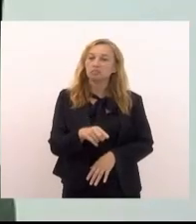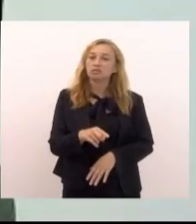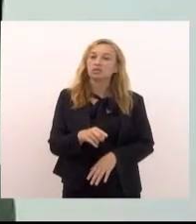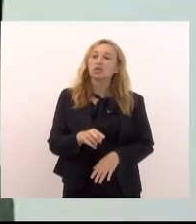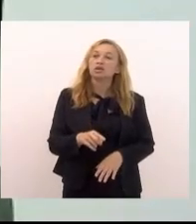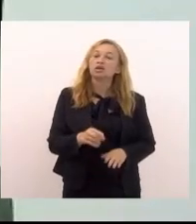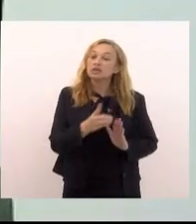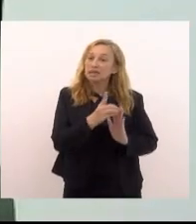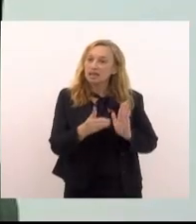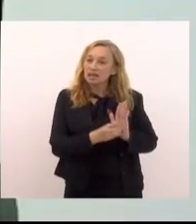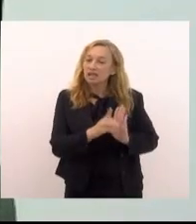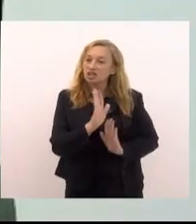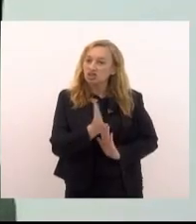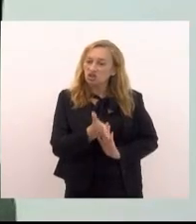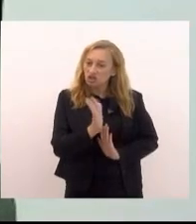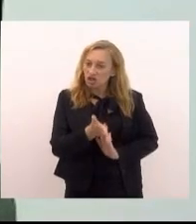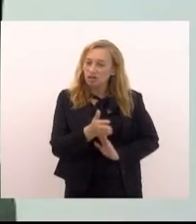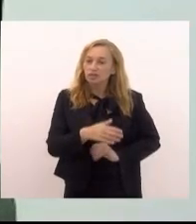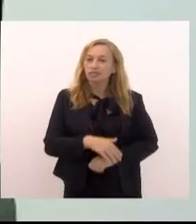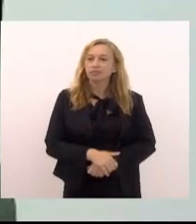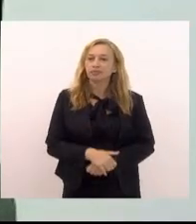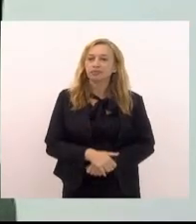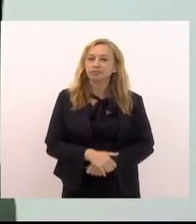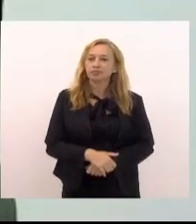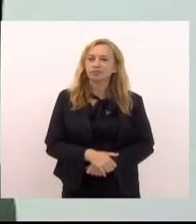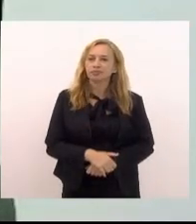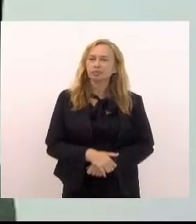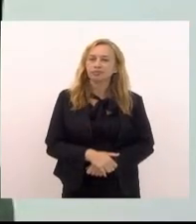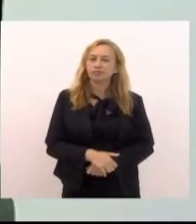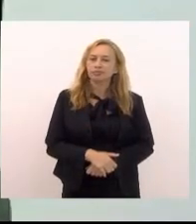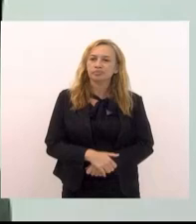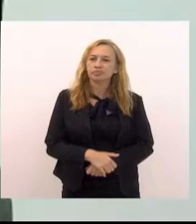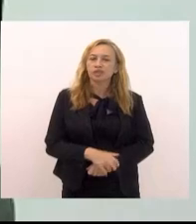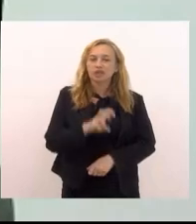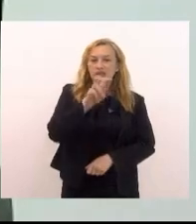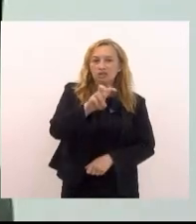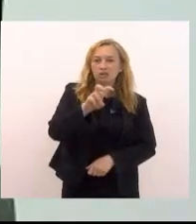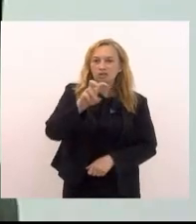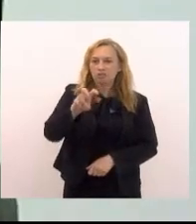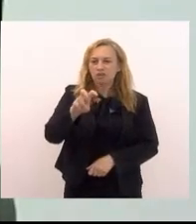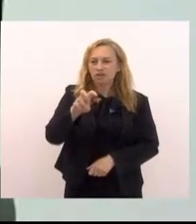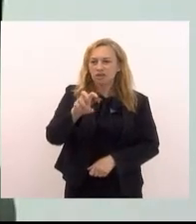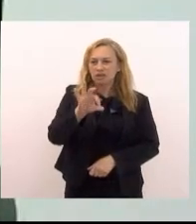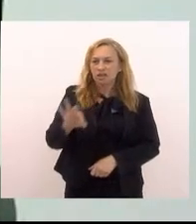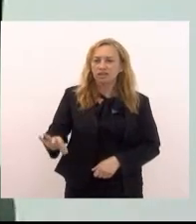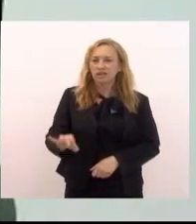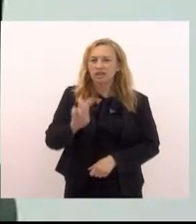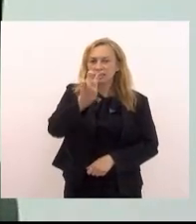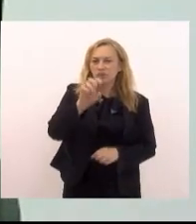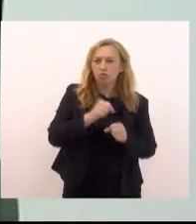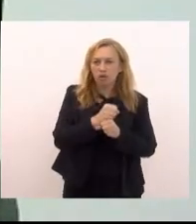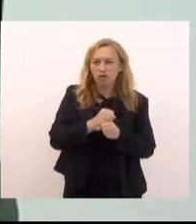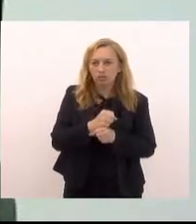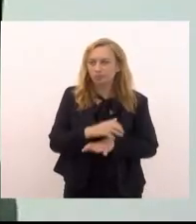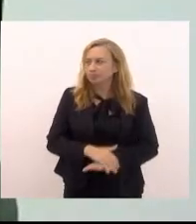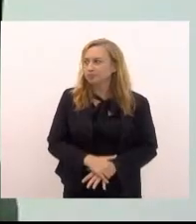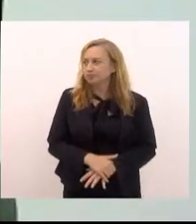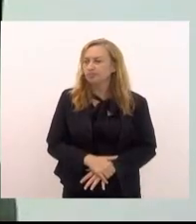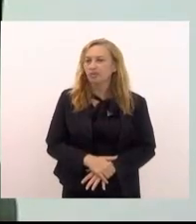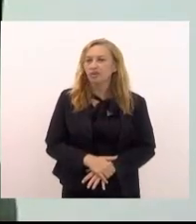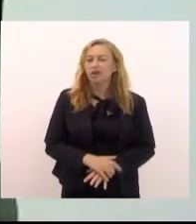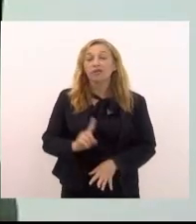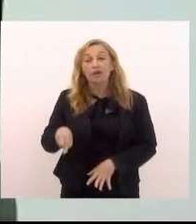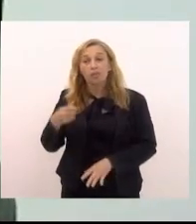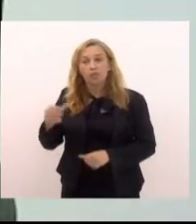de um decreto que já estava caduco, que fosse 150% em 5 anos, para